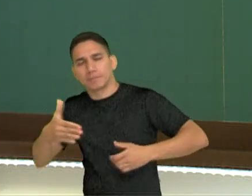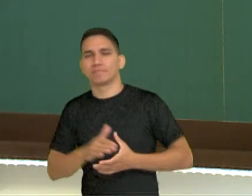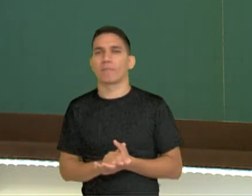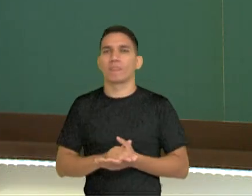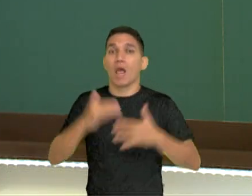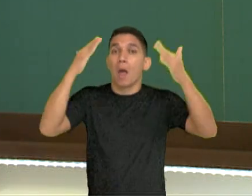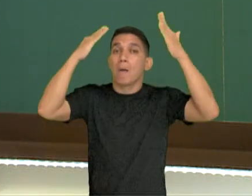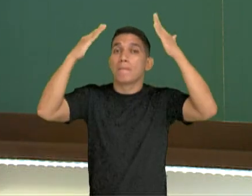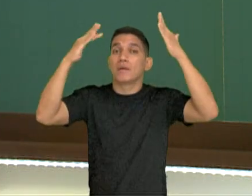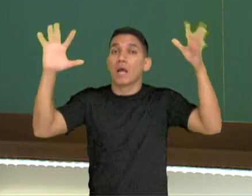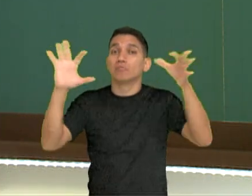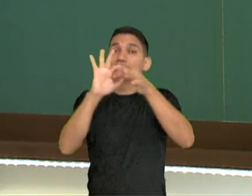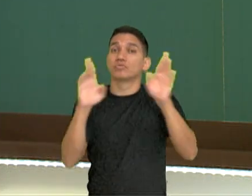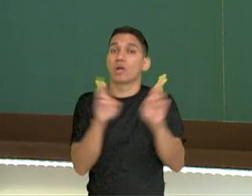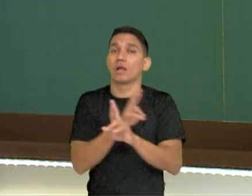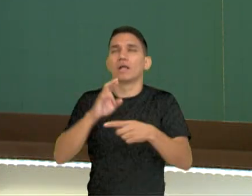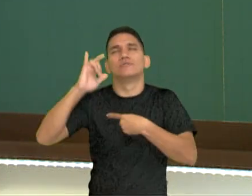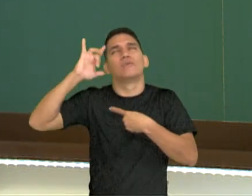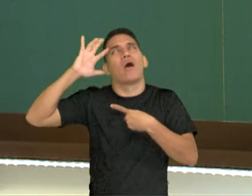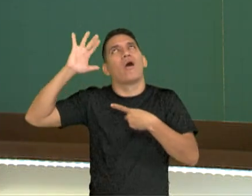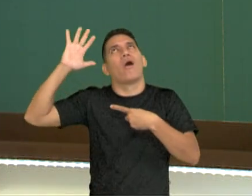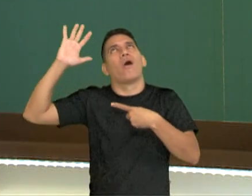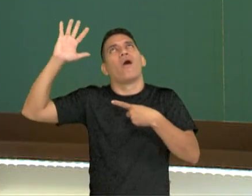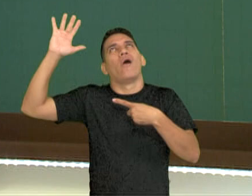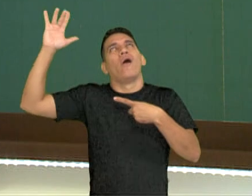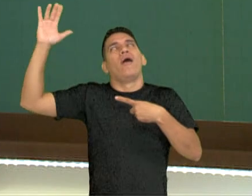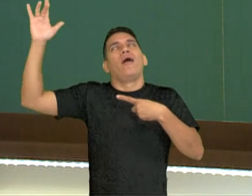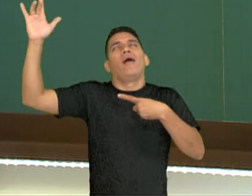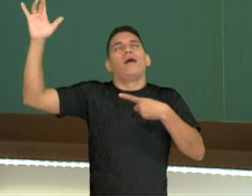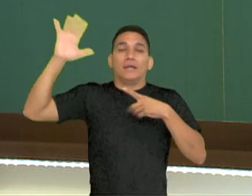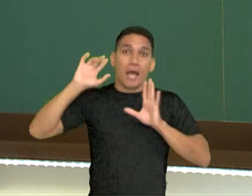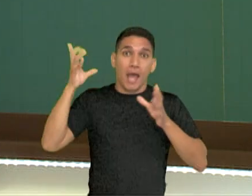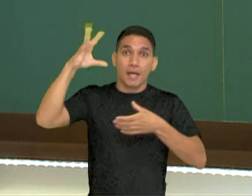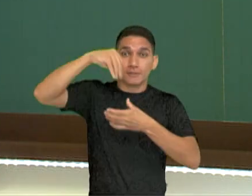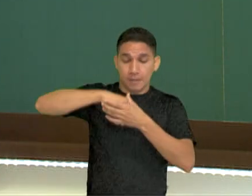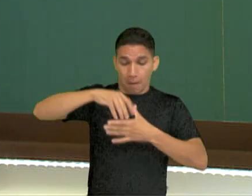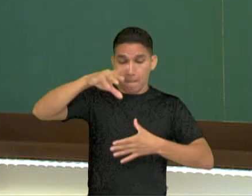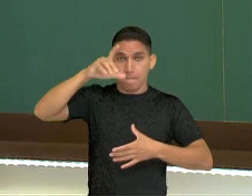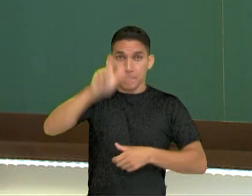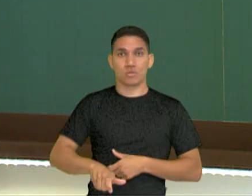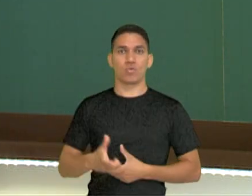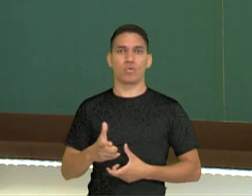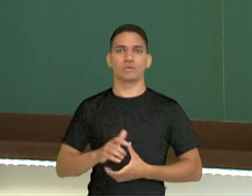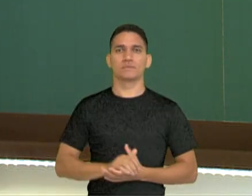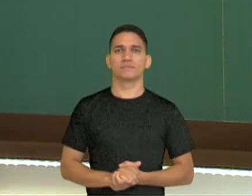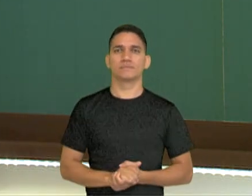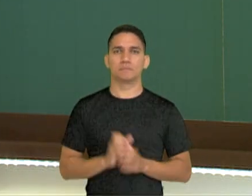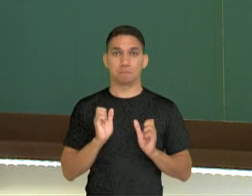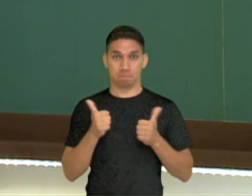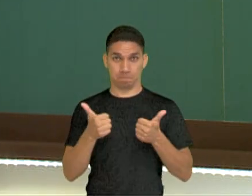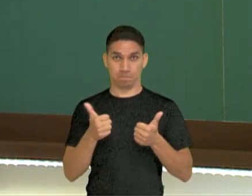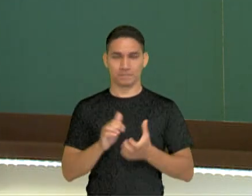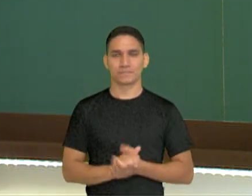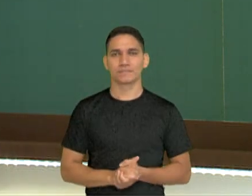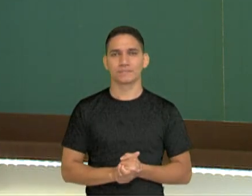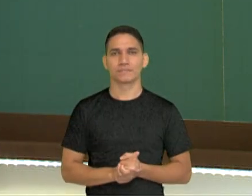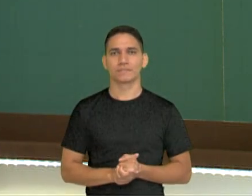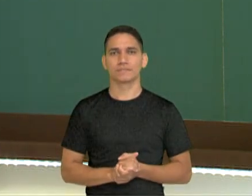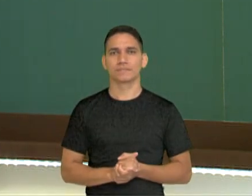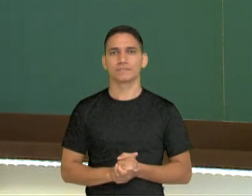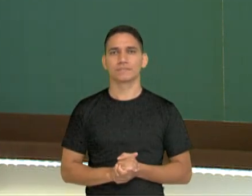mais com os sonhos, com os pensamentos, né? Então, algo interior ali do personagem. Combinado?